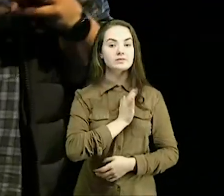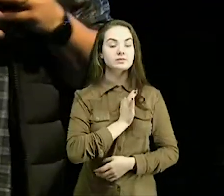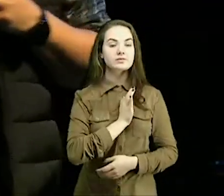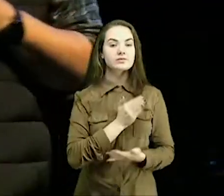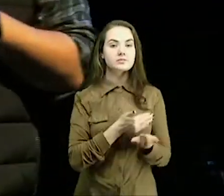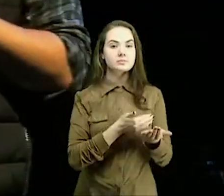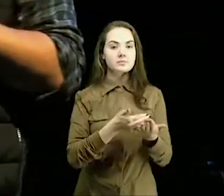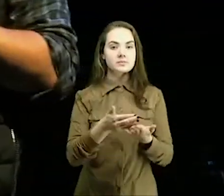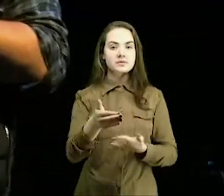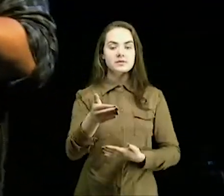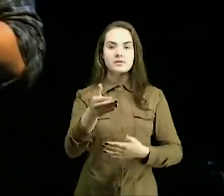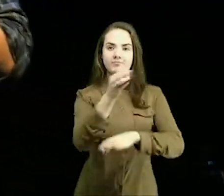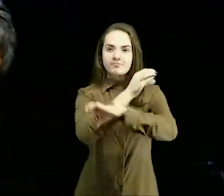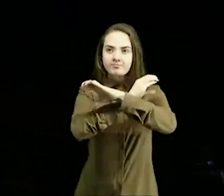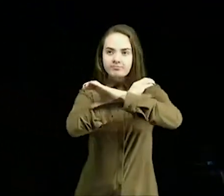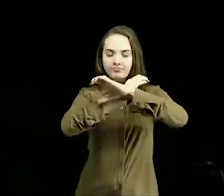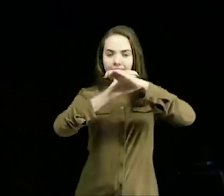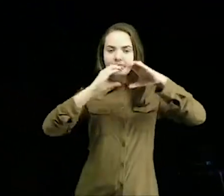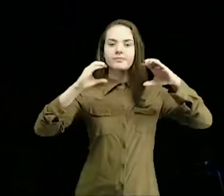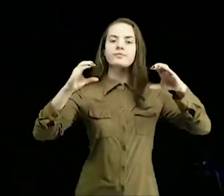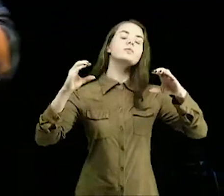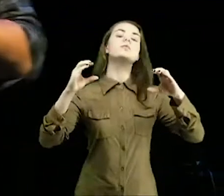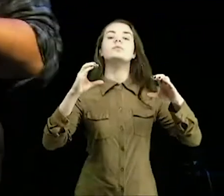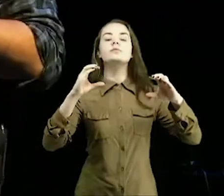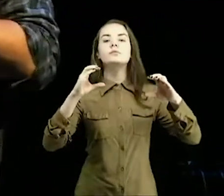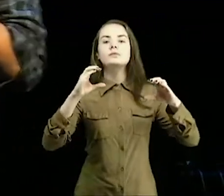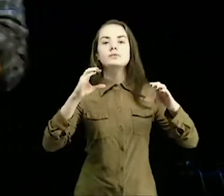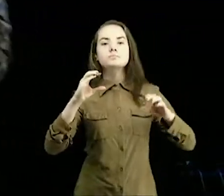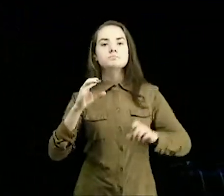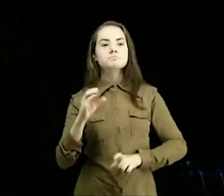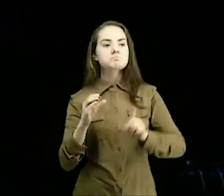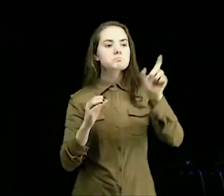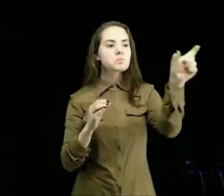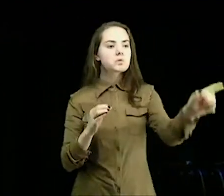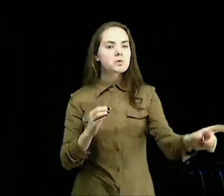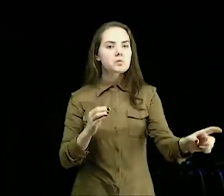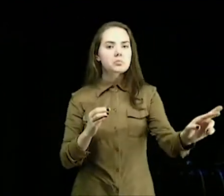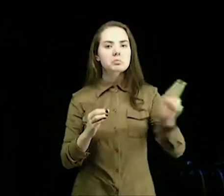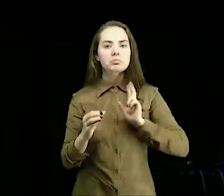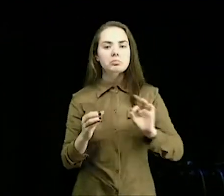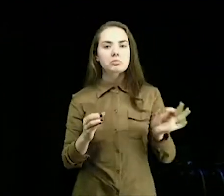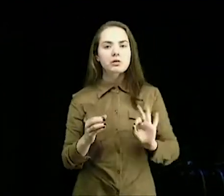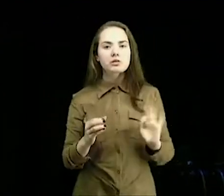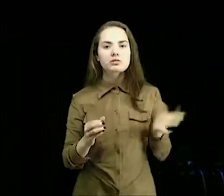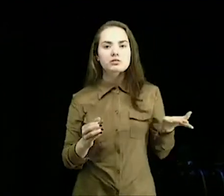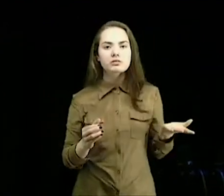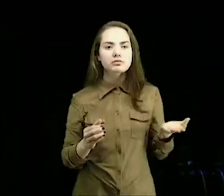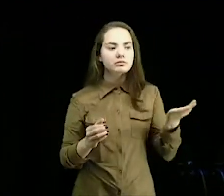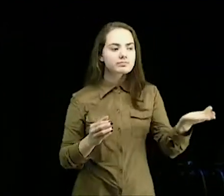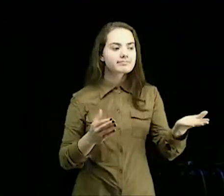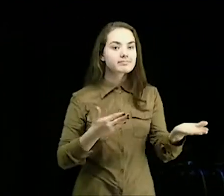a confiar demais em quem não tem resposta, aí nasce uma idolatria.